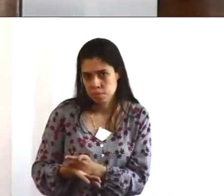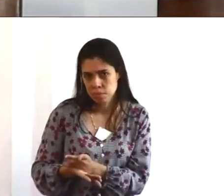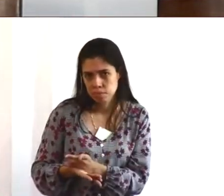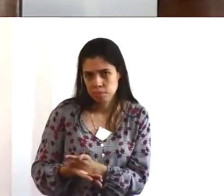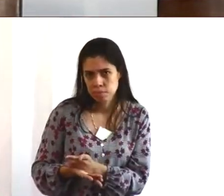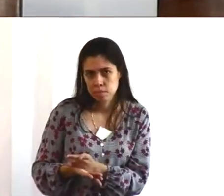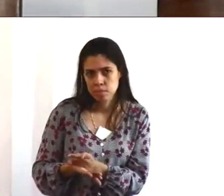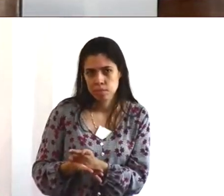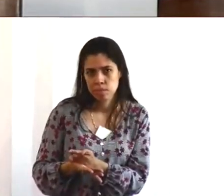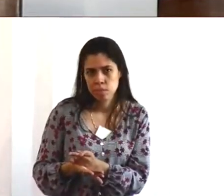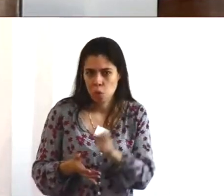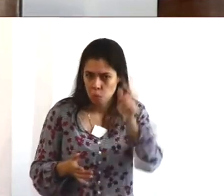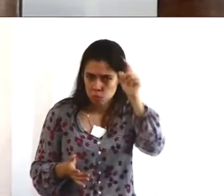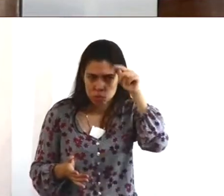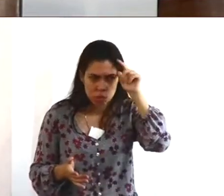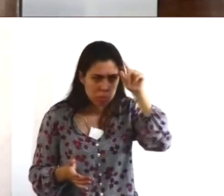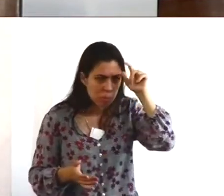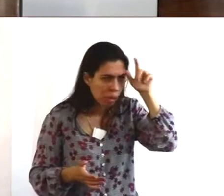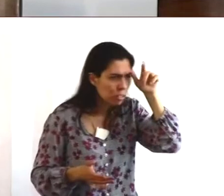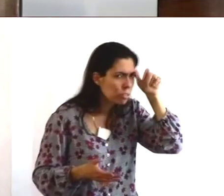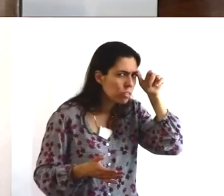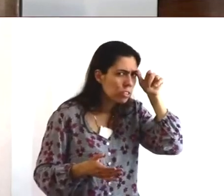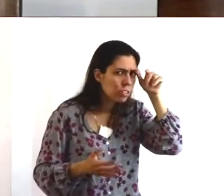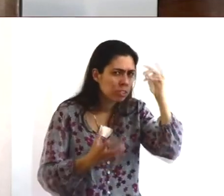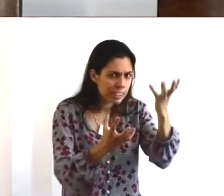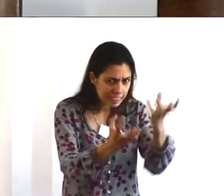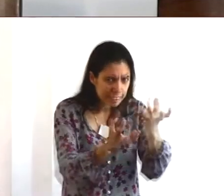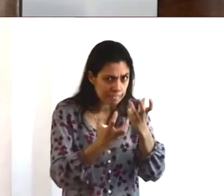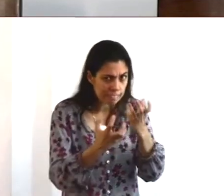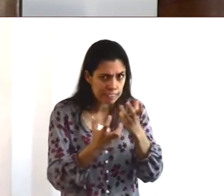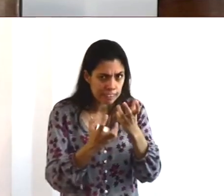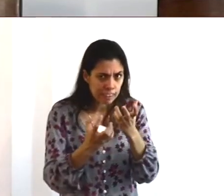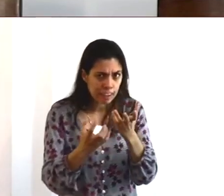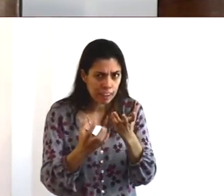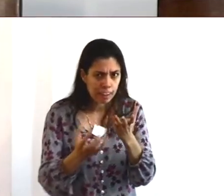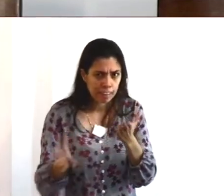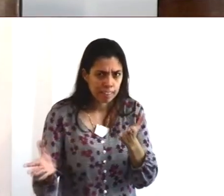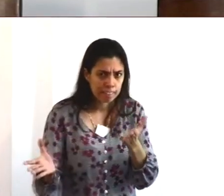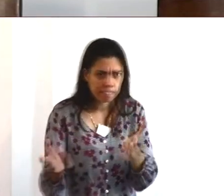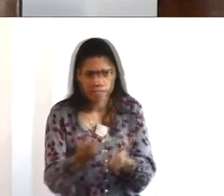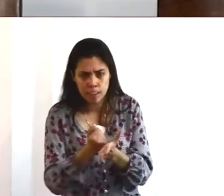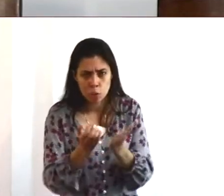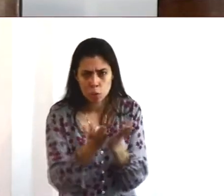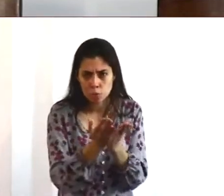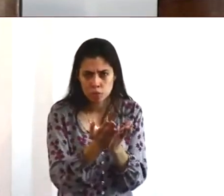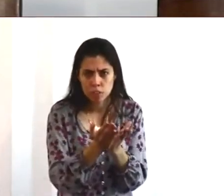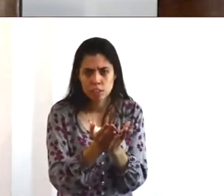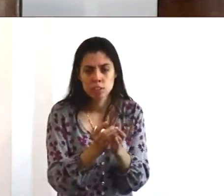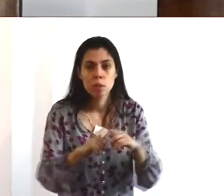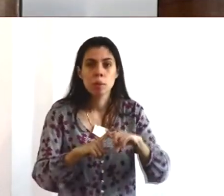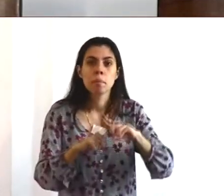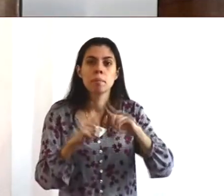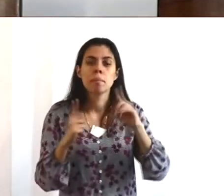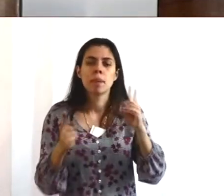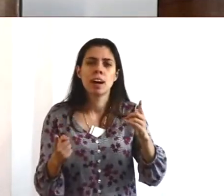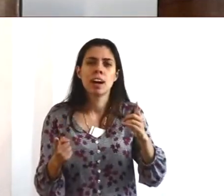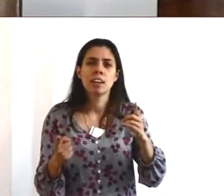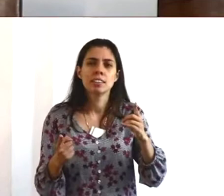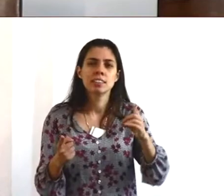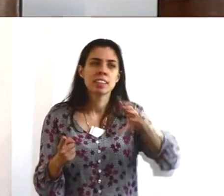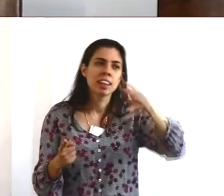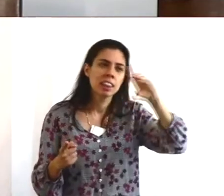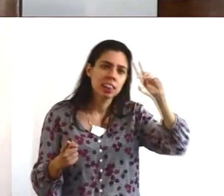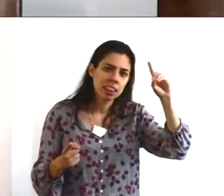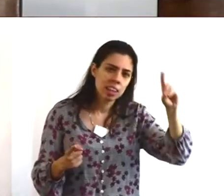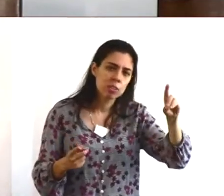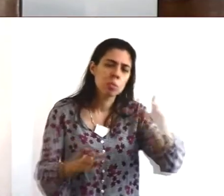inimigo. O crente não está isento do sofrimento. Mas o crente precisa entender que eles têm um lugar de amparo,